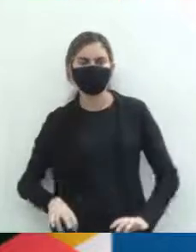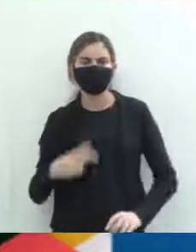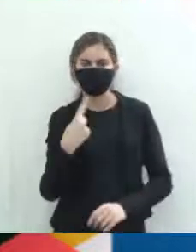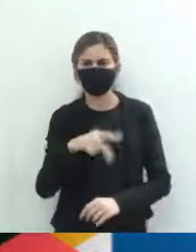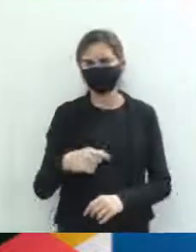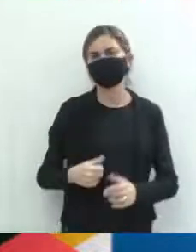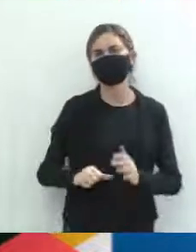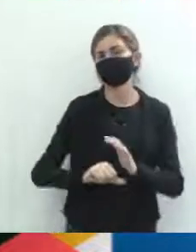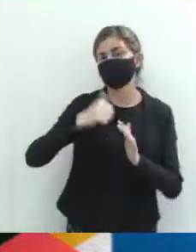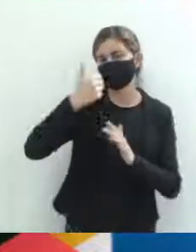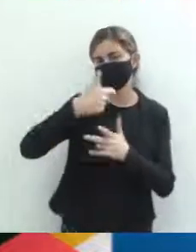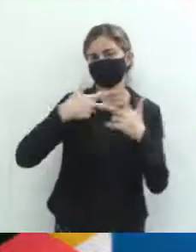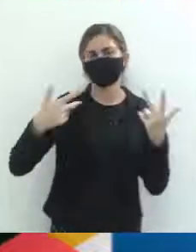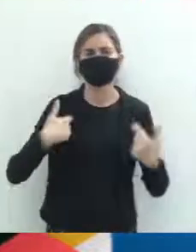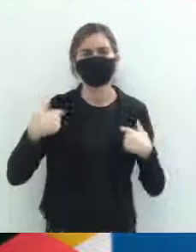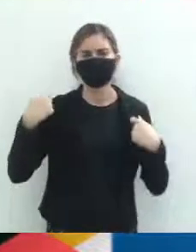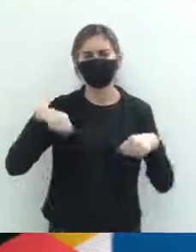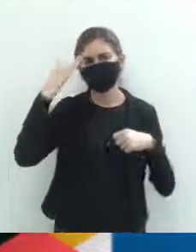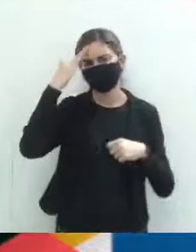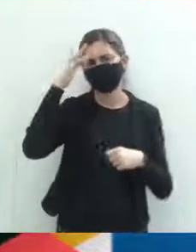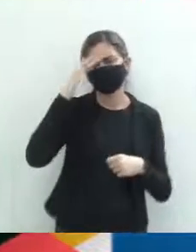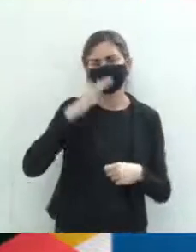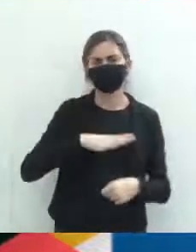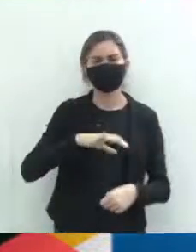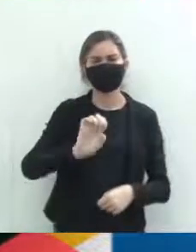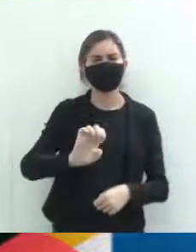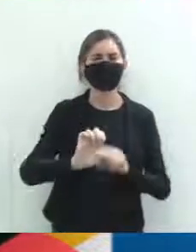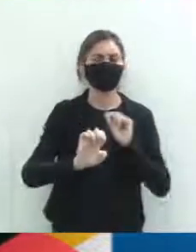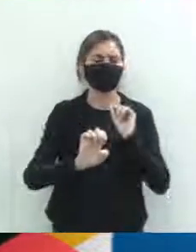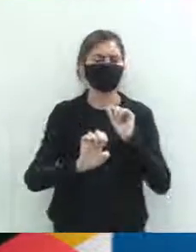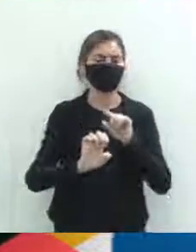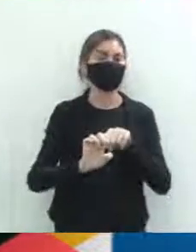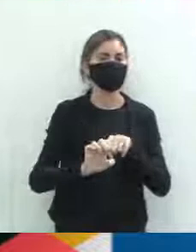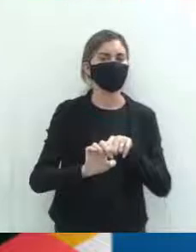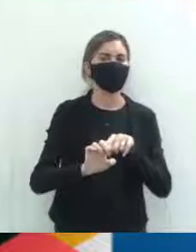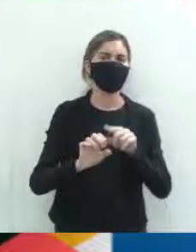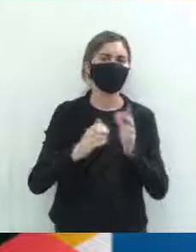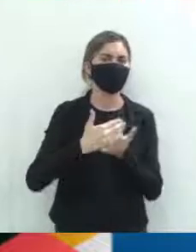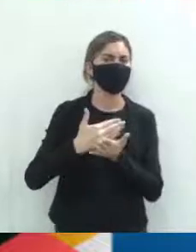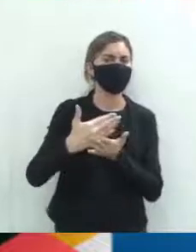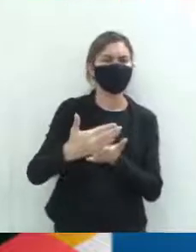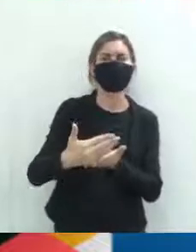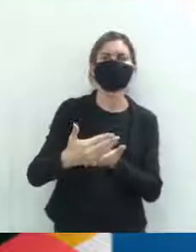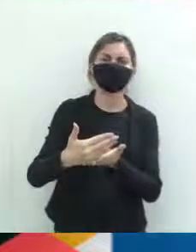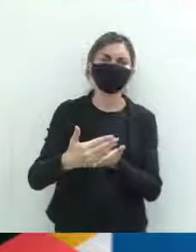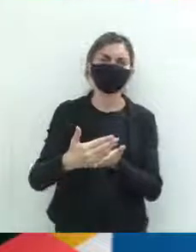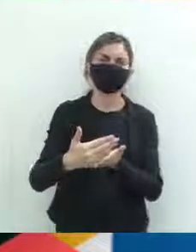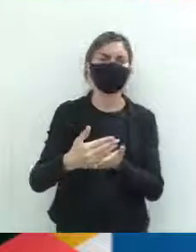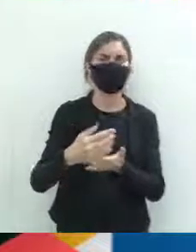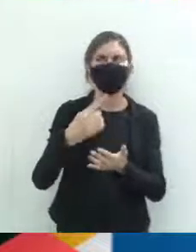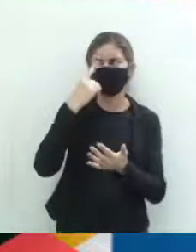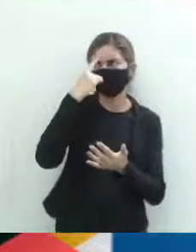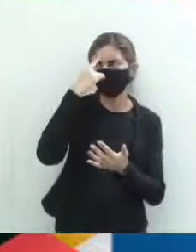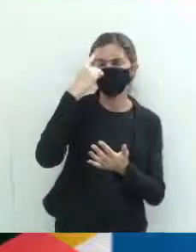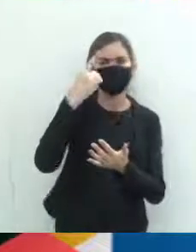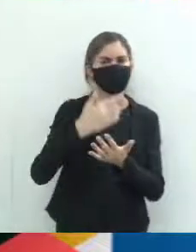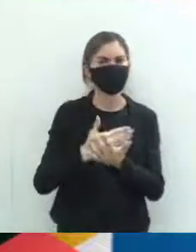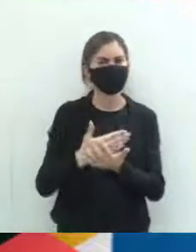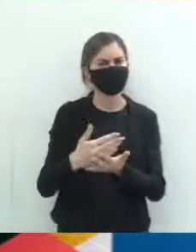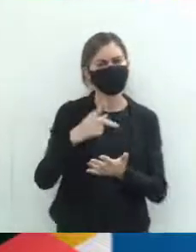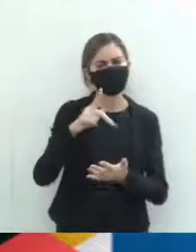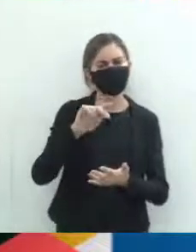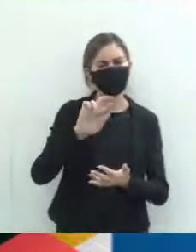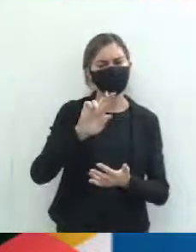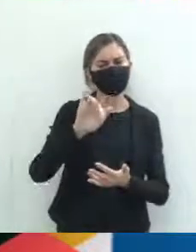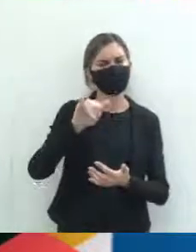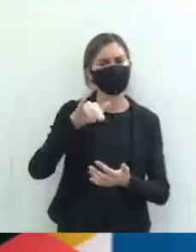primeira coisa que eu preciso entender sobre a ética. A ética, ela é um princípio. Uau!